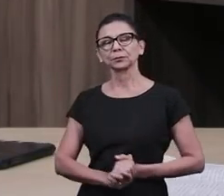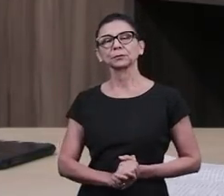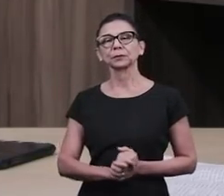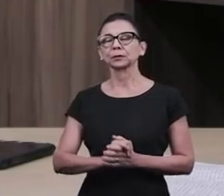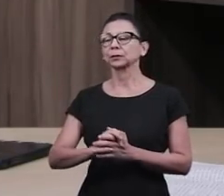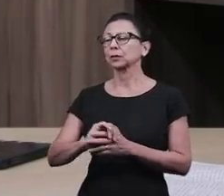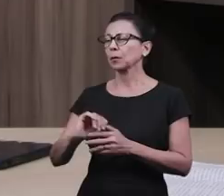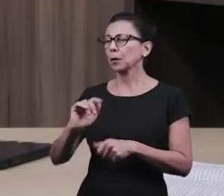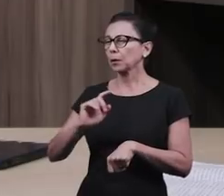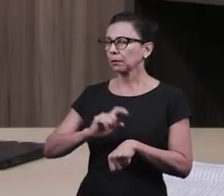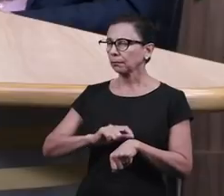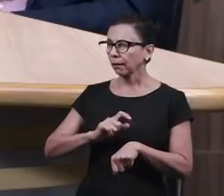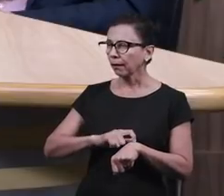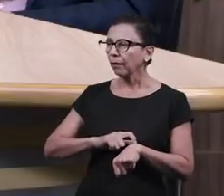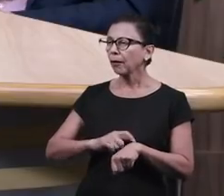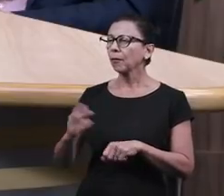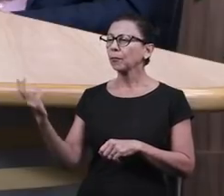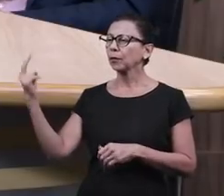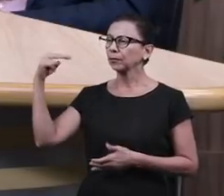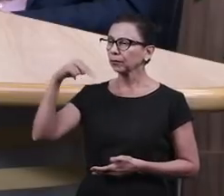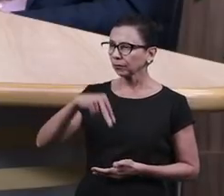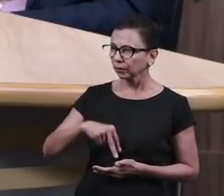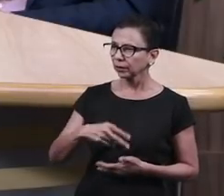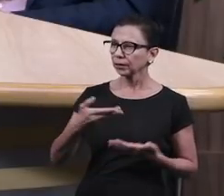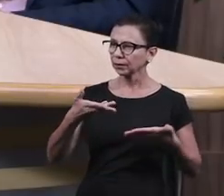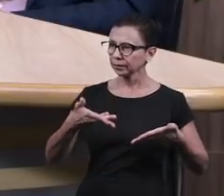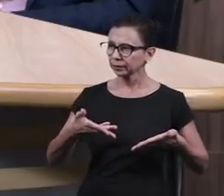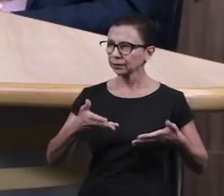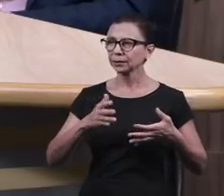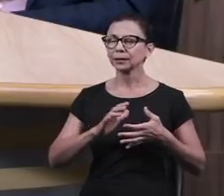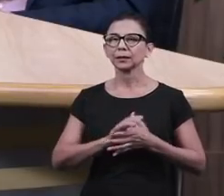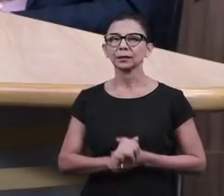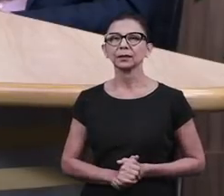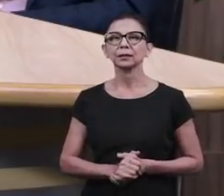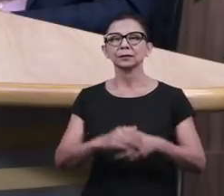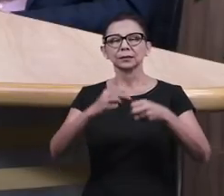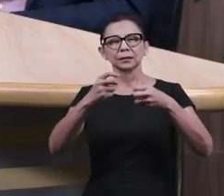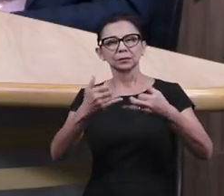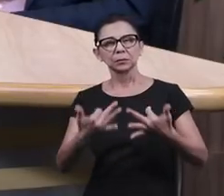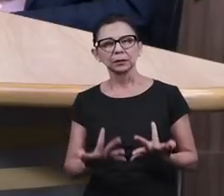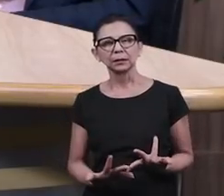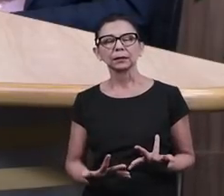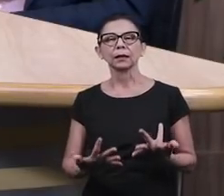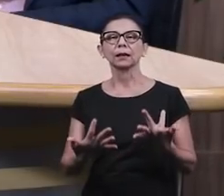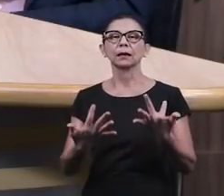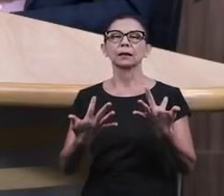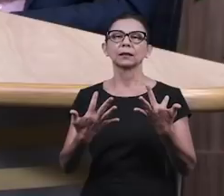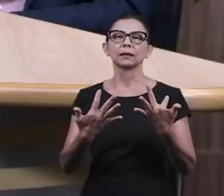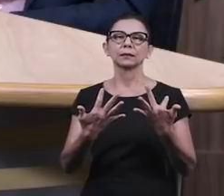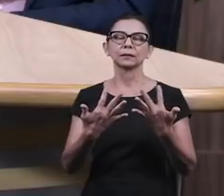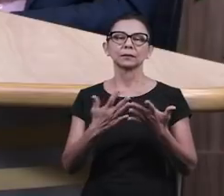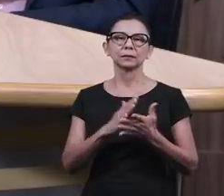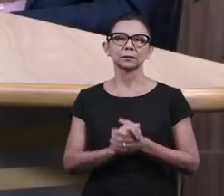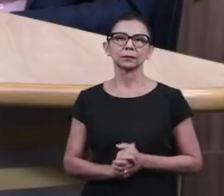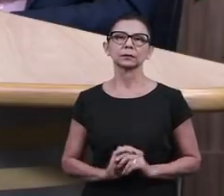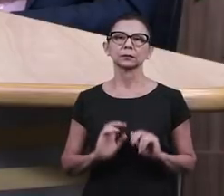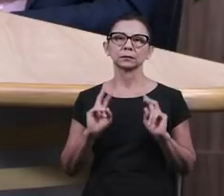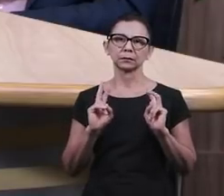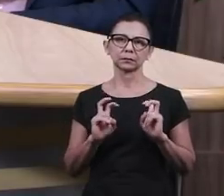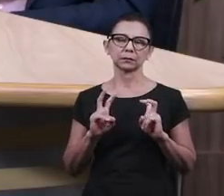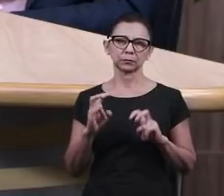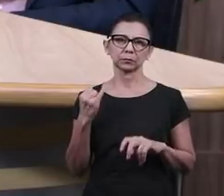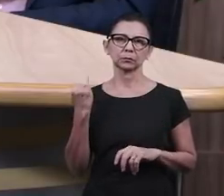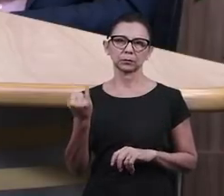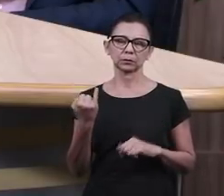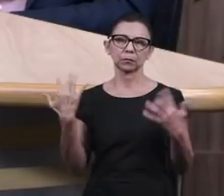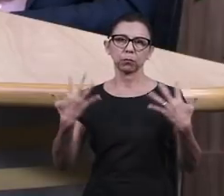sua participação junto conosco, por trazer aqui, esclarecer à luz da palavra tanta coisa sobre esse tema da